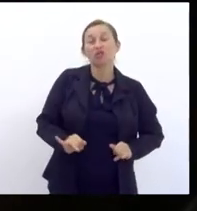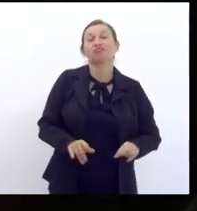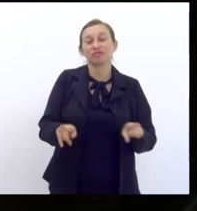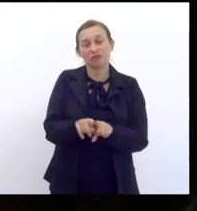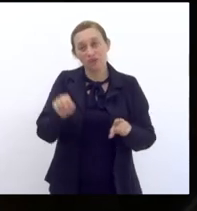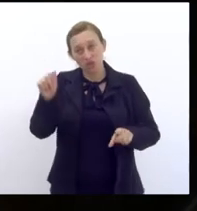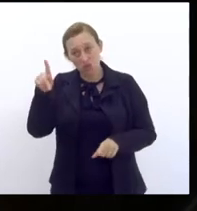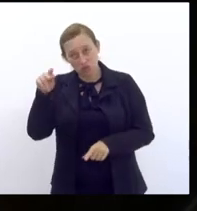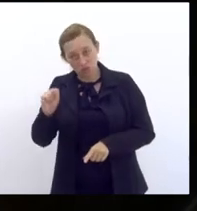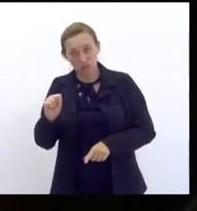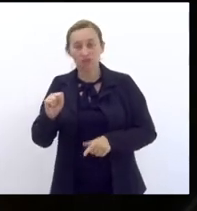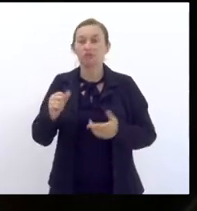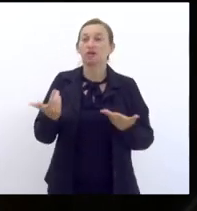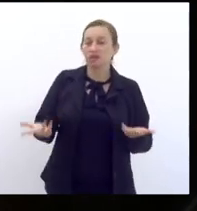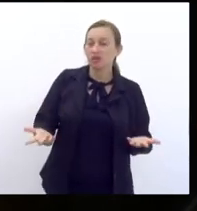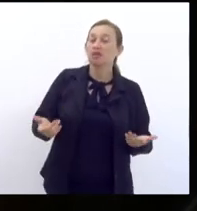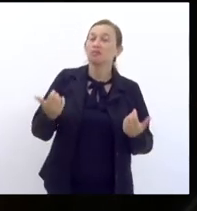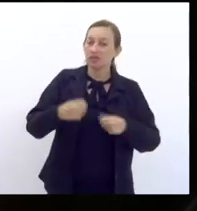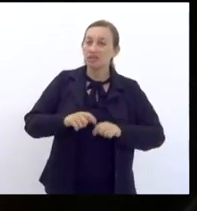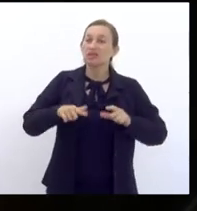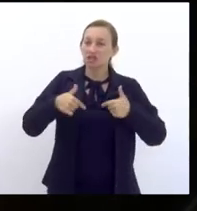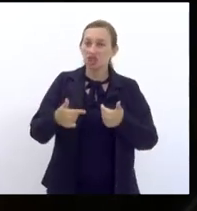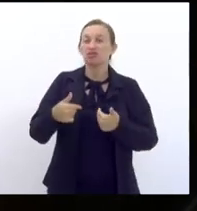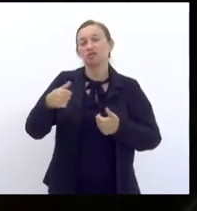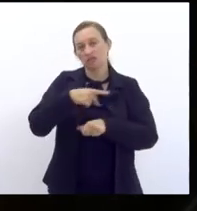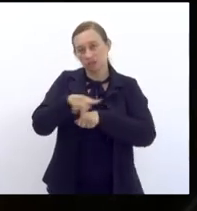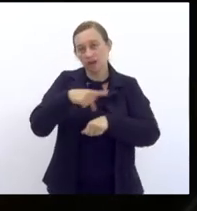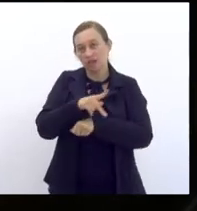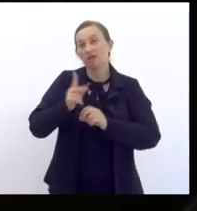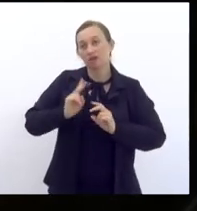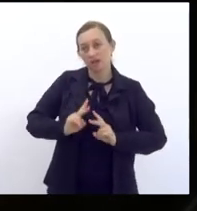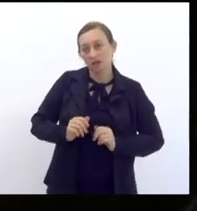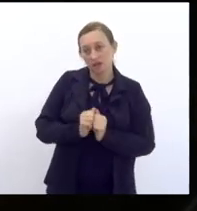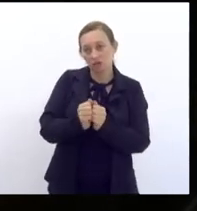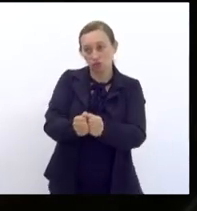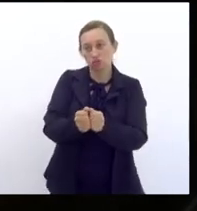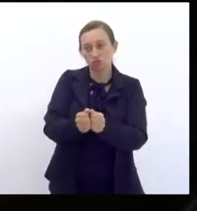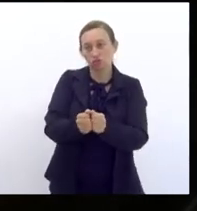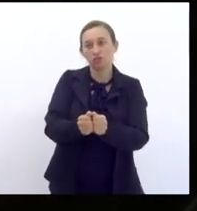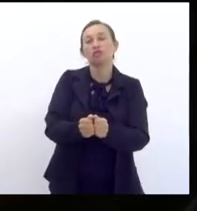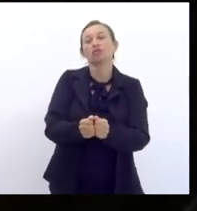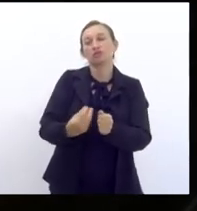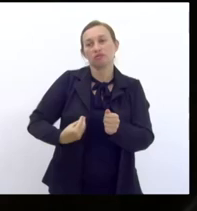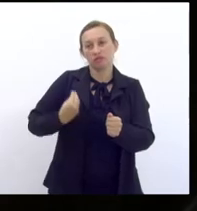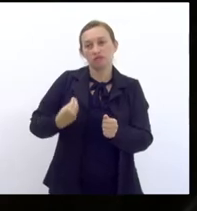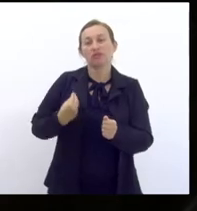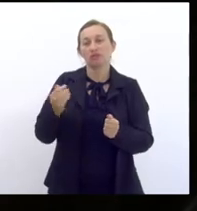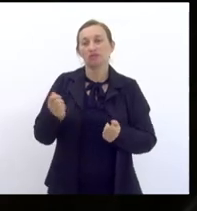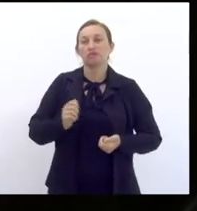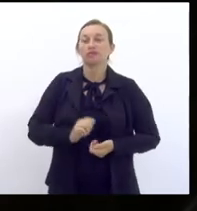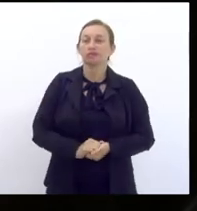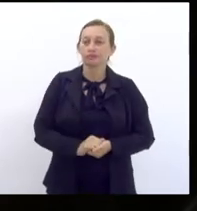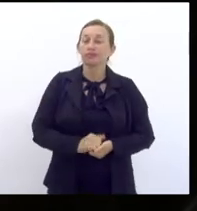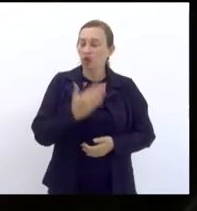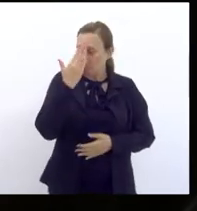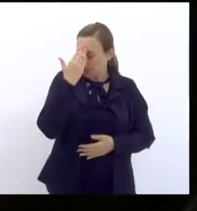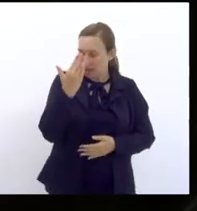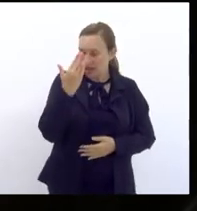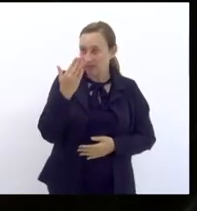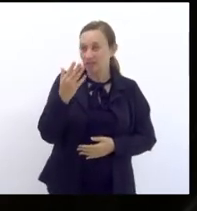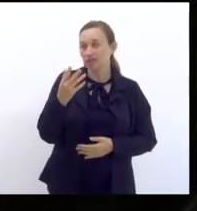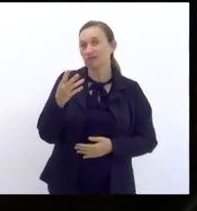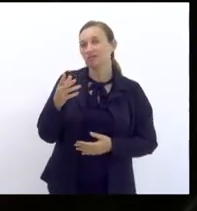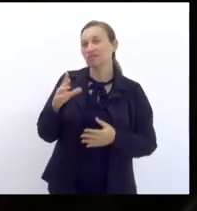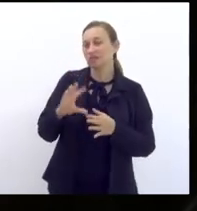tem que se fazer alguma coisa nesse país tempo que caminhar junto na medida que for possível Muito obrigado pela